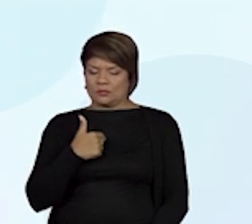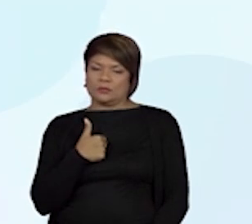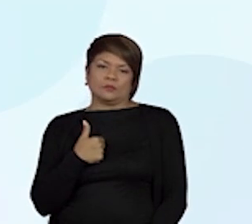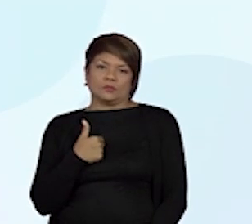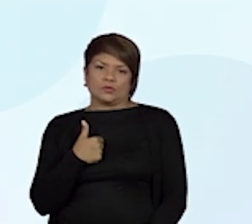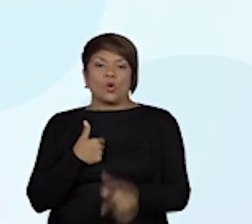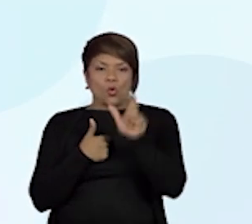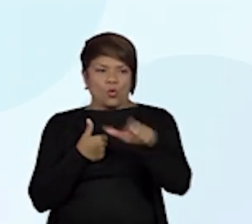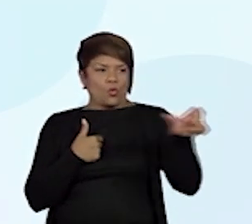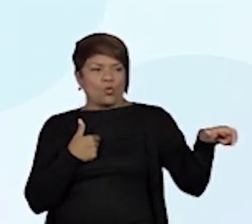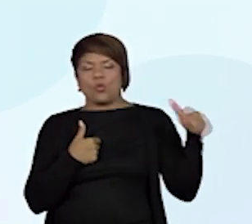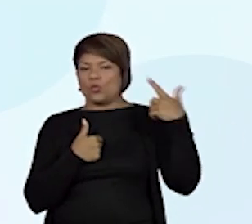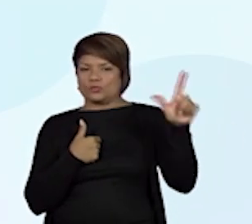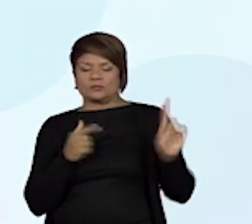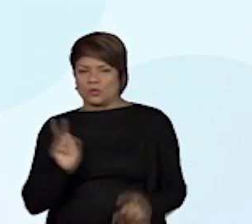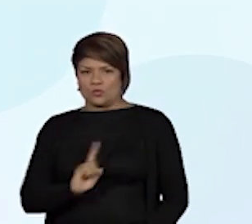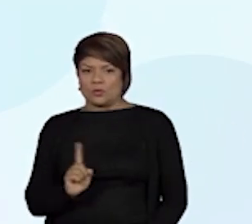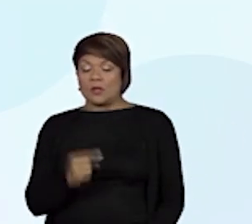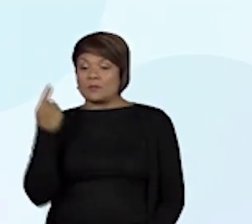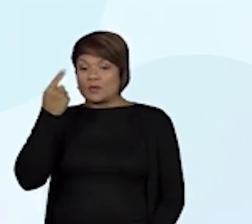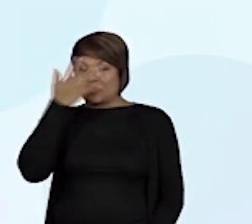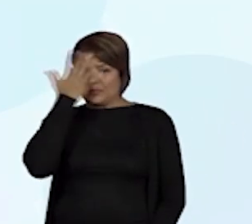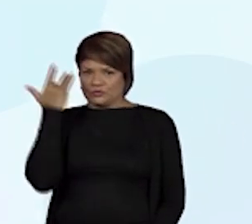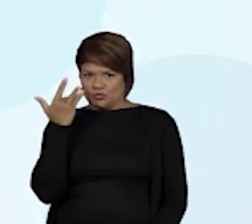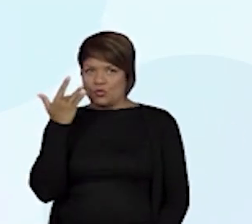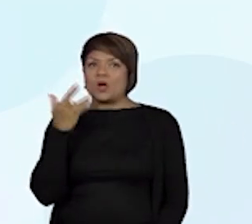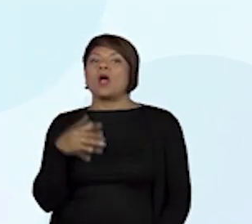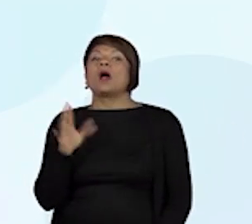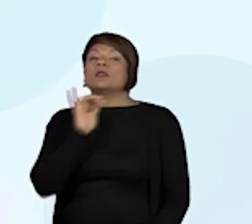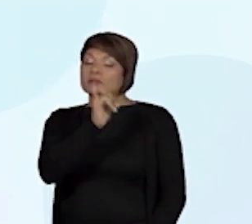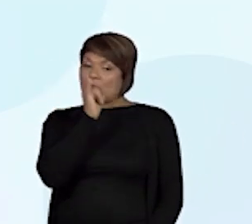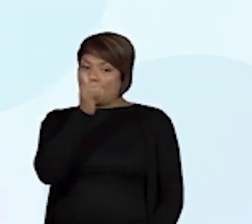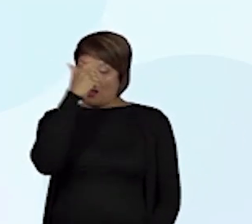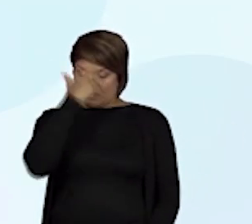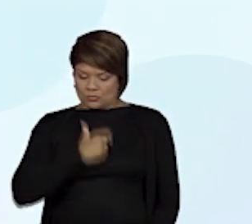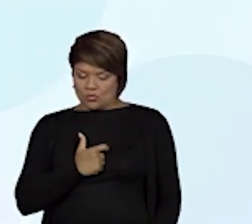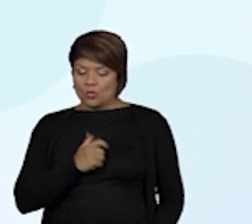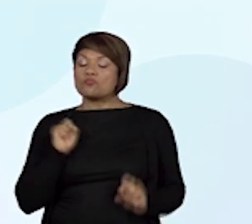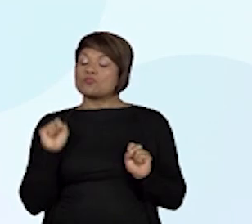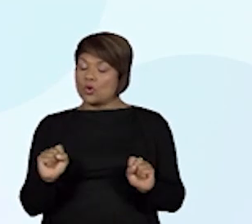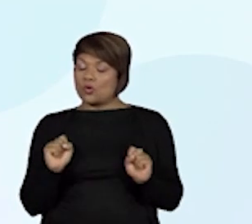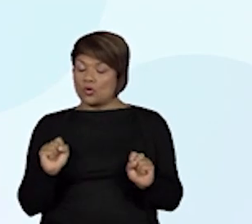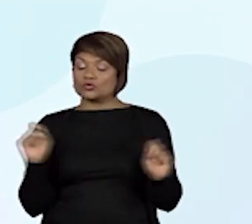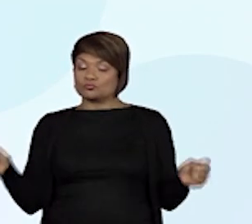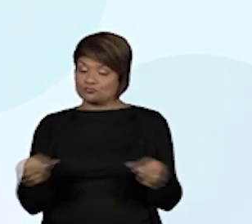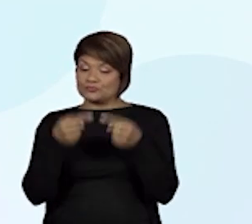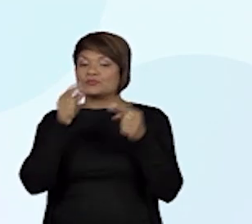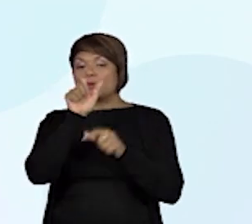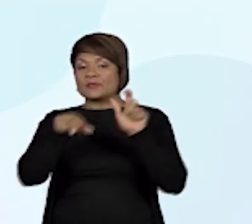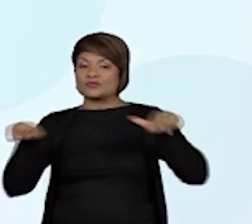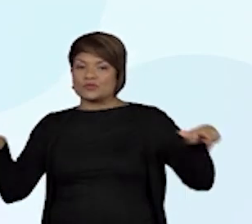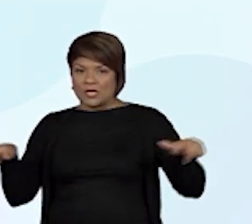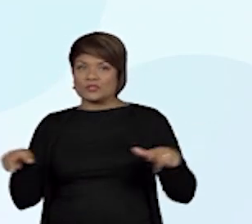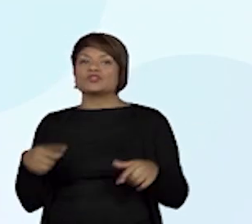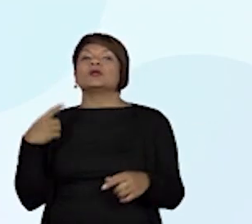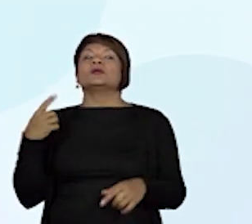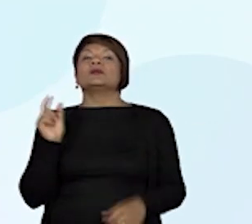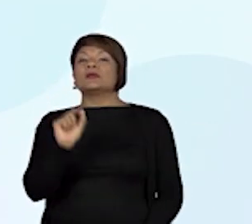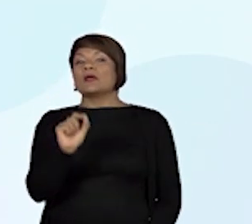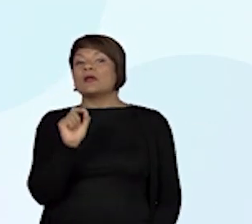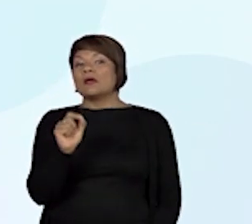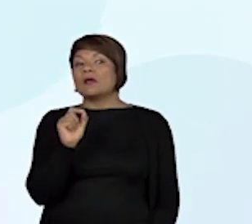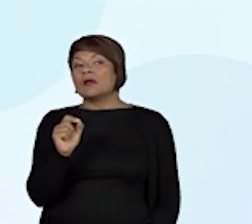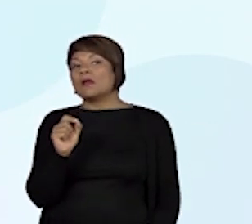algumas histórias, na primeira pessoa. Os narradores podem se referir à informação que ouvem de outros personagens, a fim de tentar